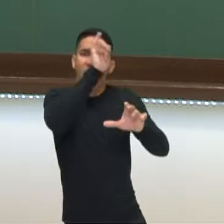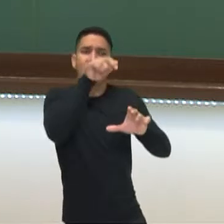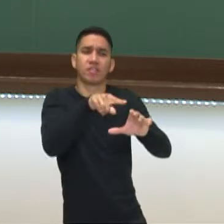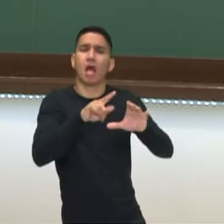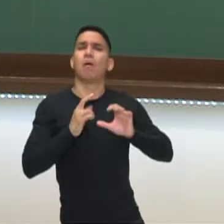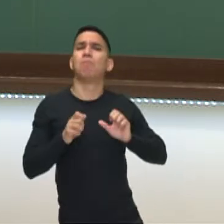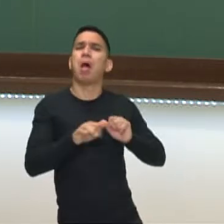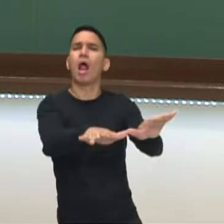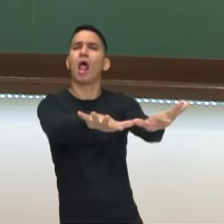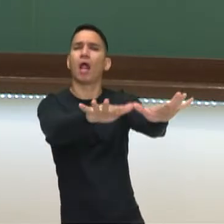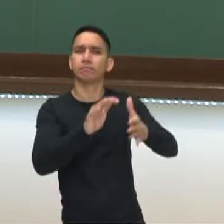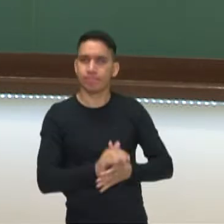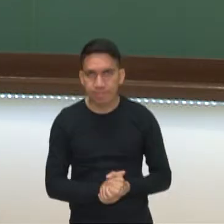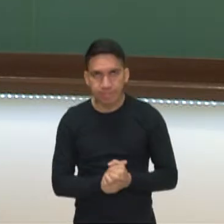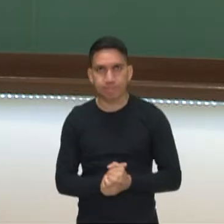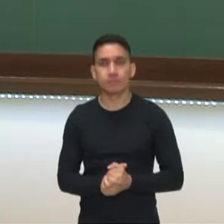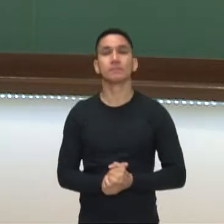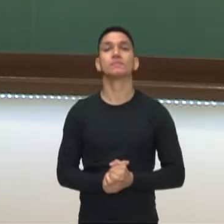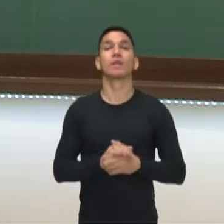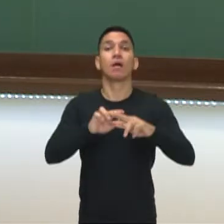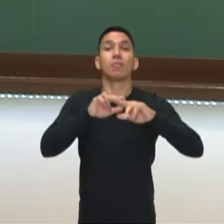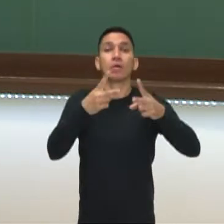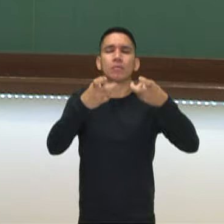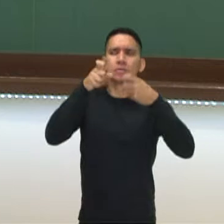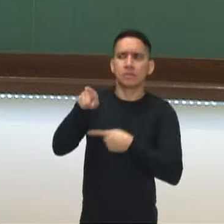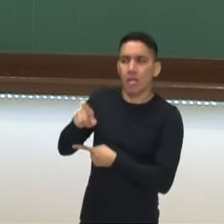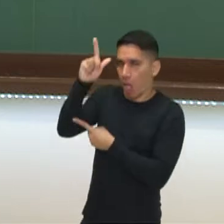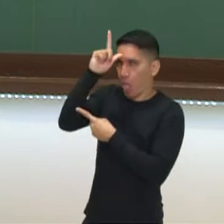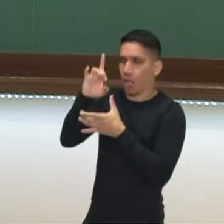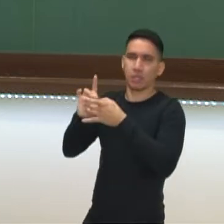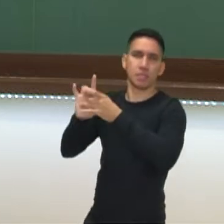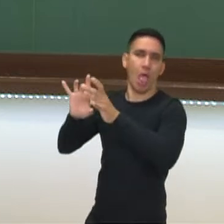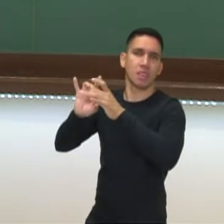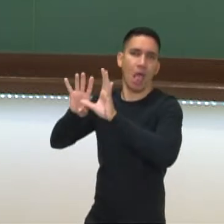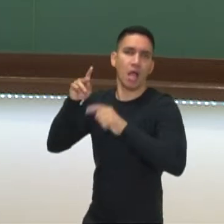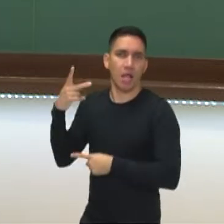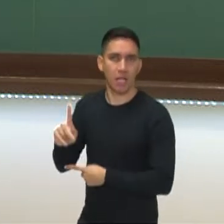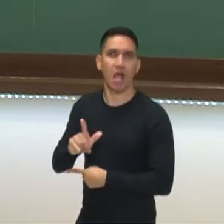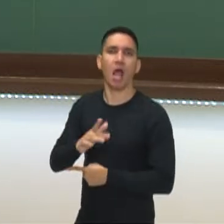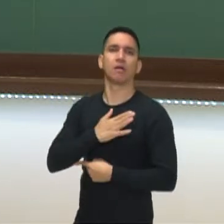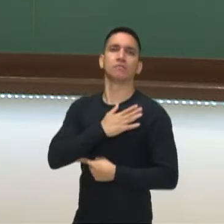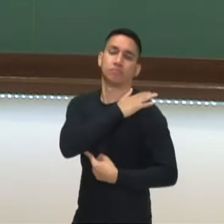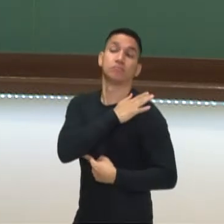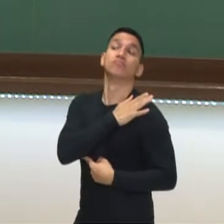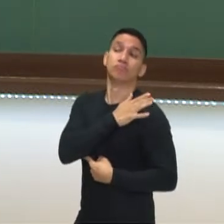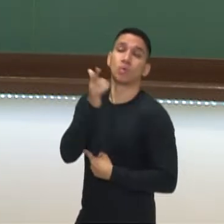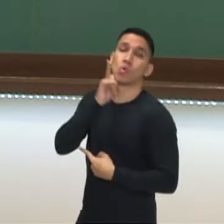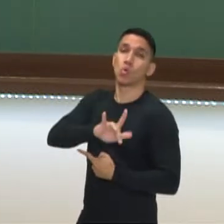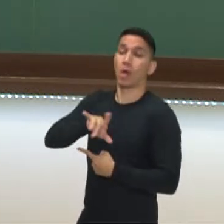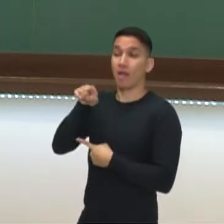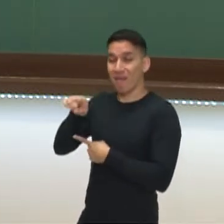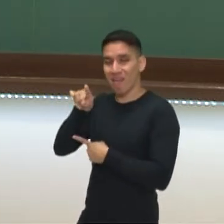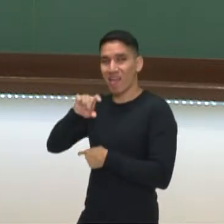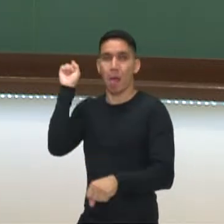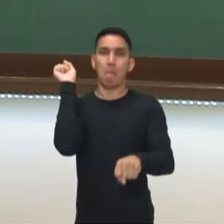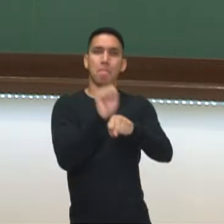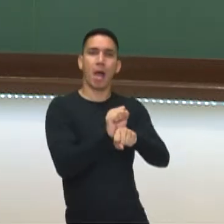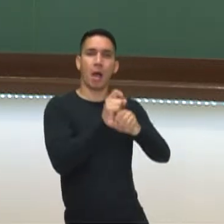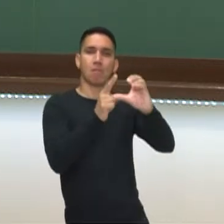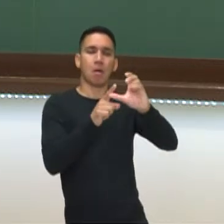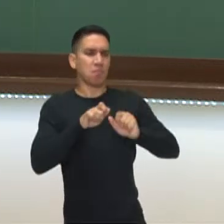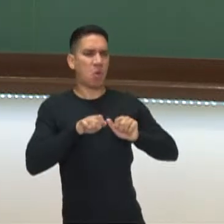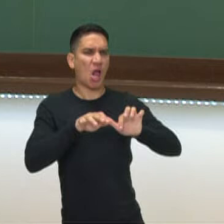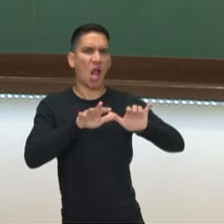do comunismo. Então, deixar a Alemanha ter um exército, ter uma força militar, seria uma maneira de impedir o avanço da